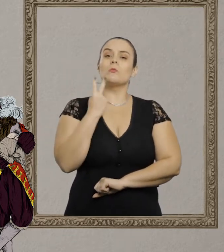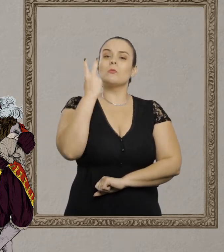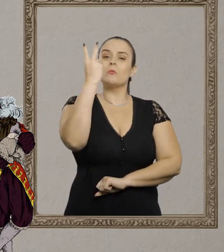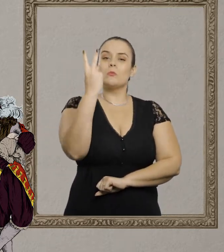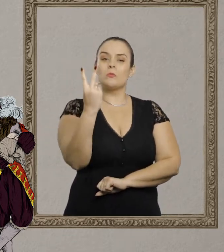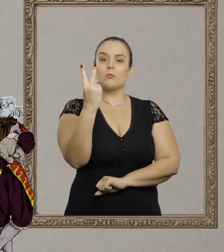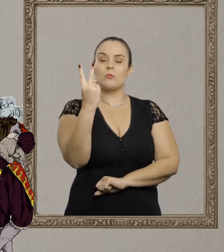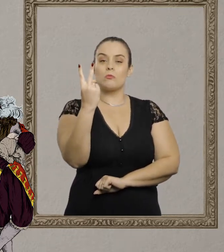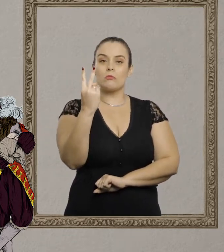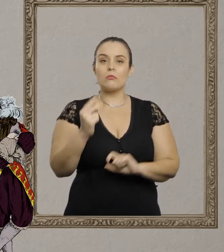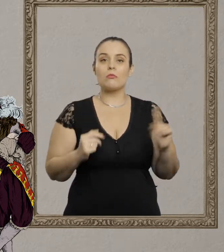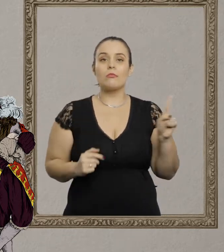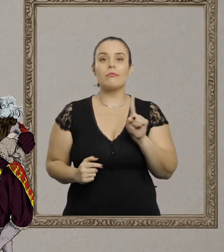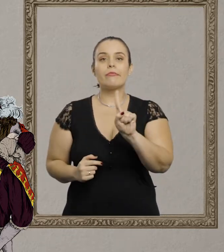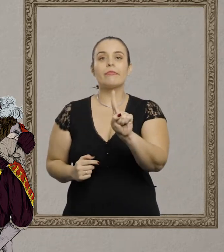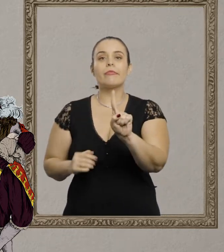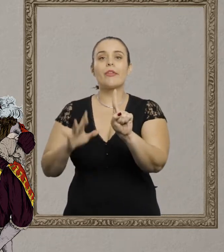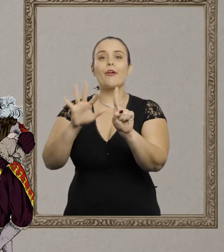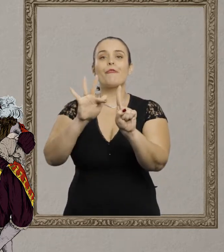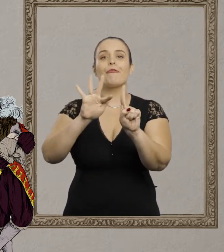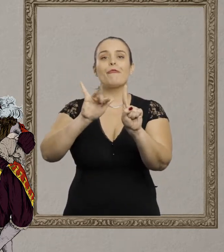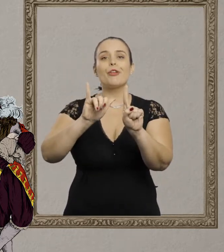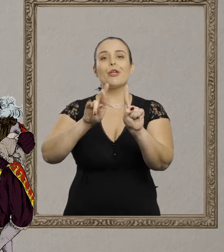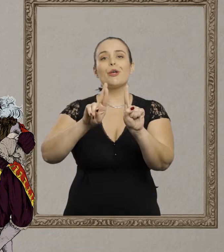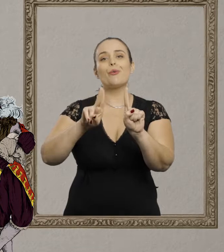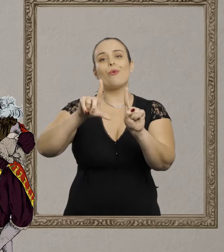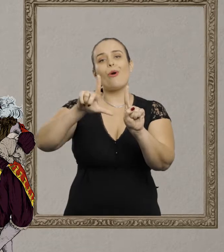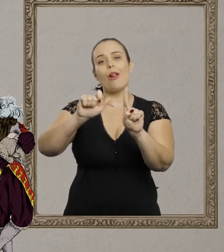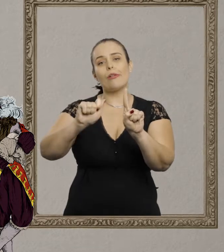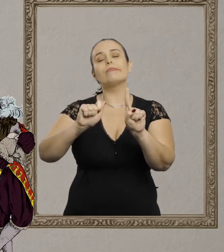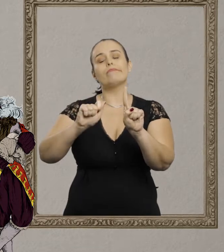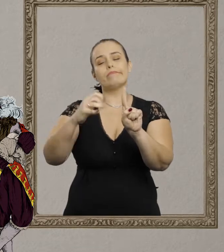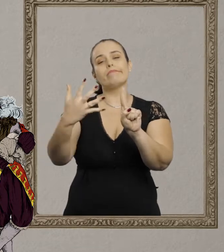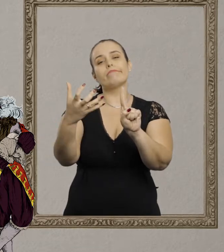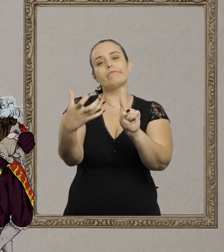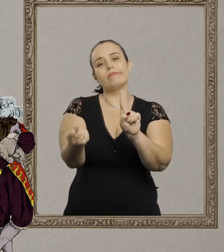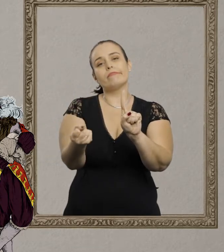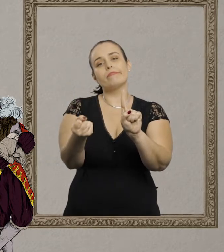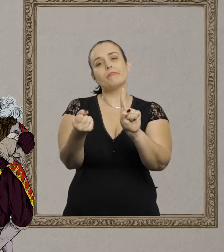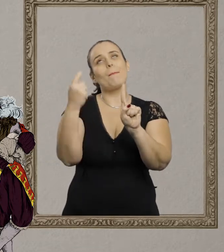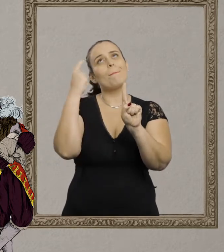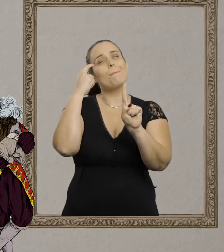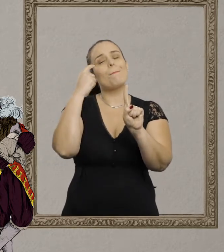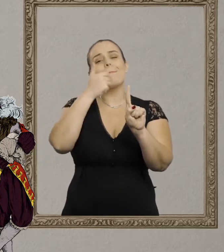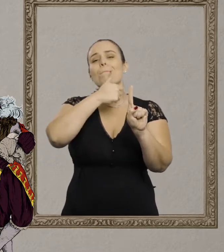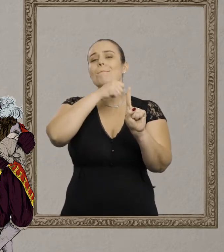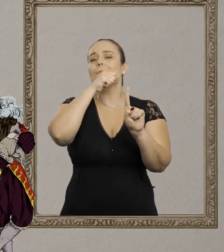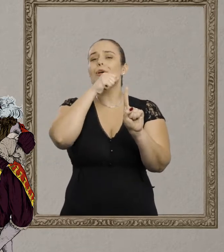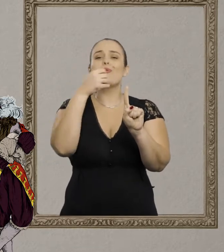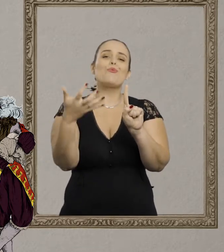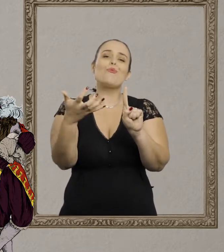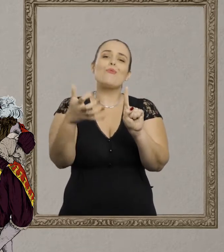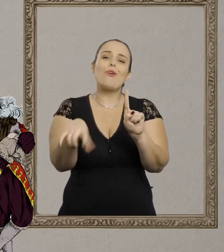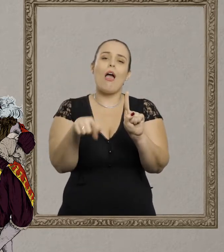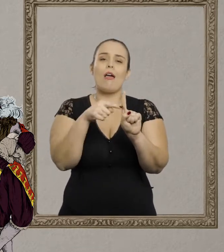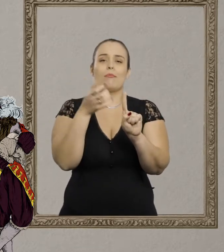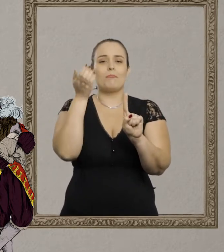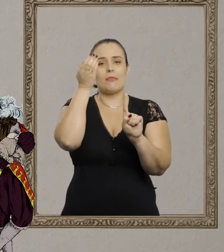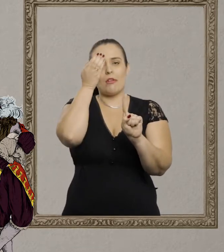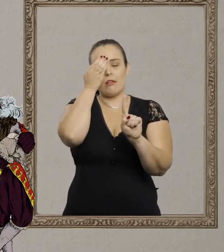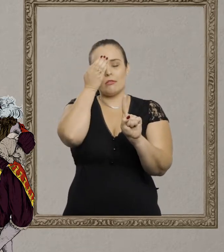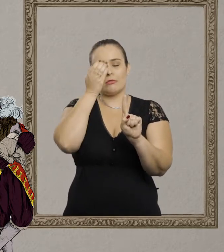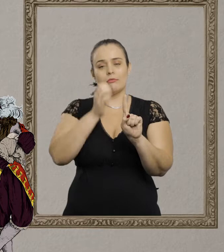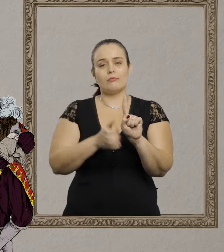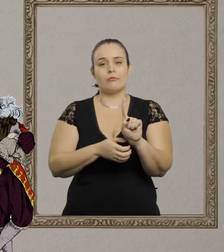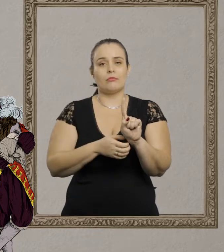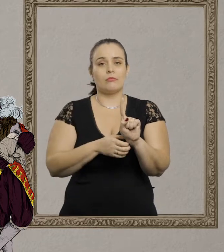passo à frente. Disse que sua mãe não gostaria que ele fosse pirata. Gancho perguntou para João se ele gostaria de